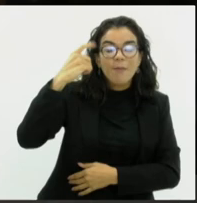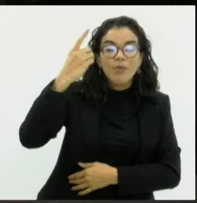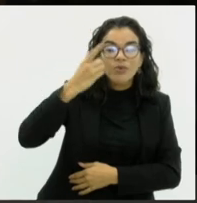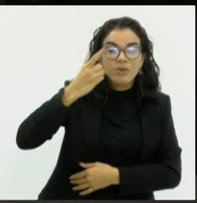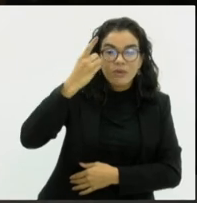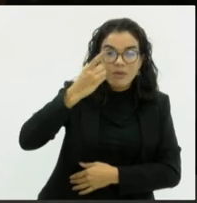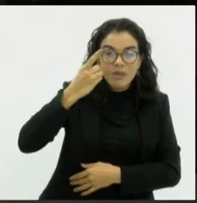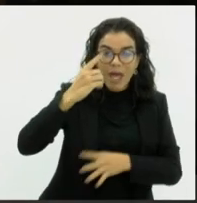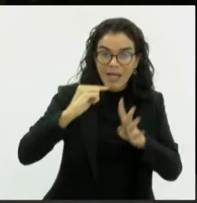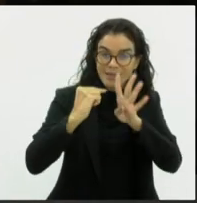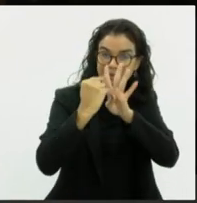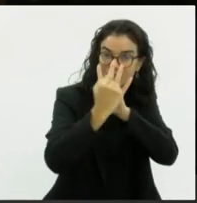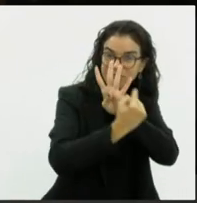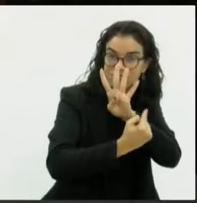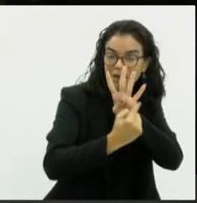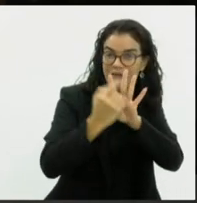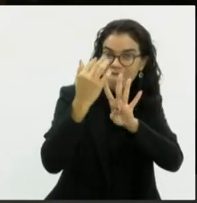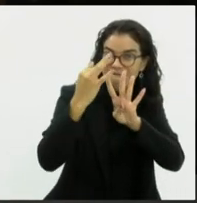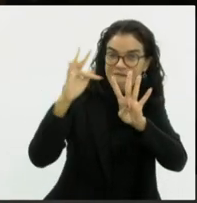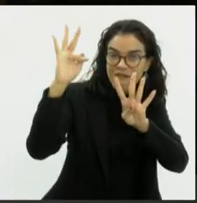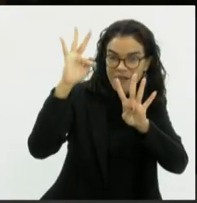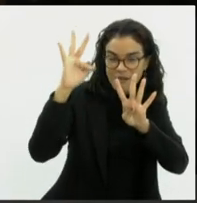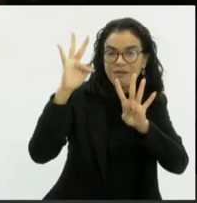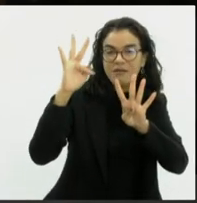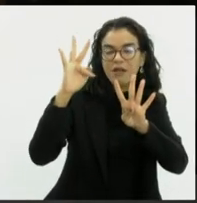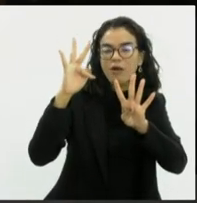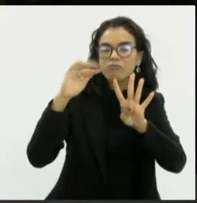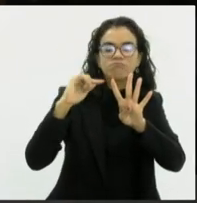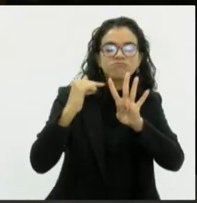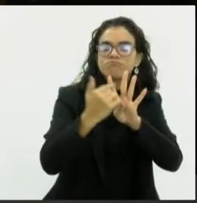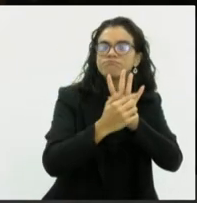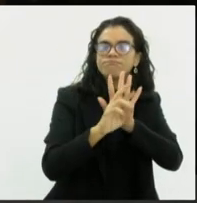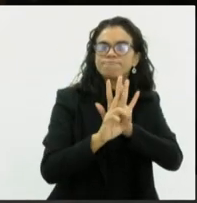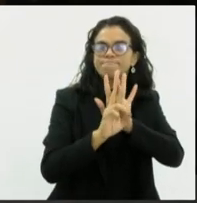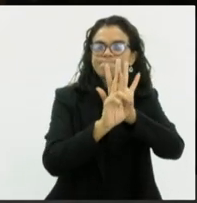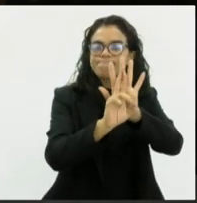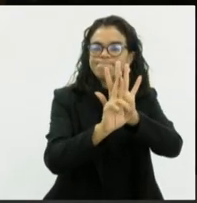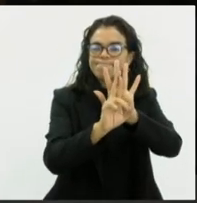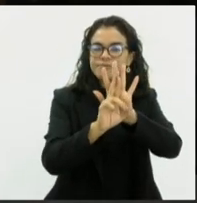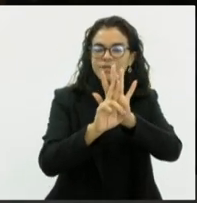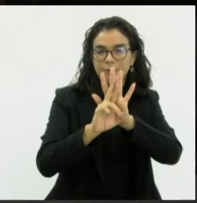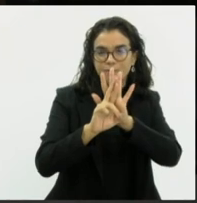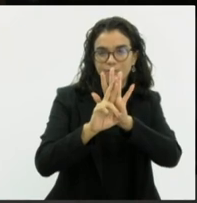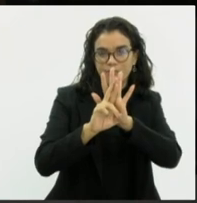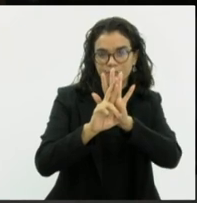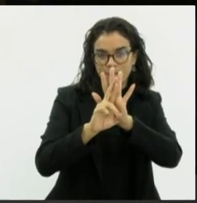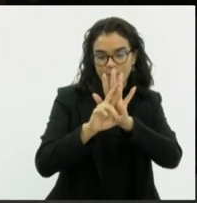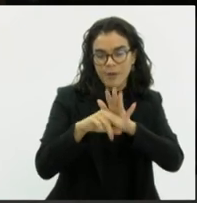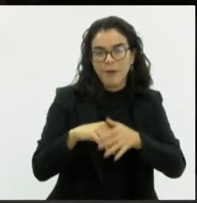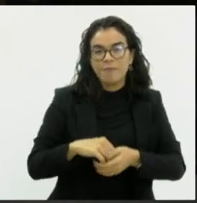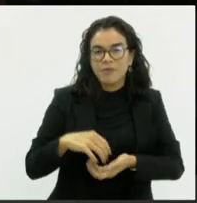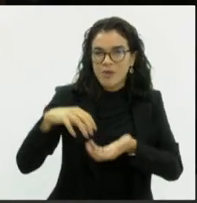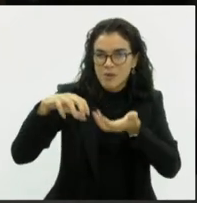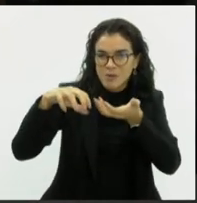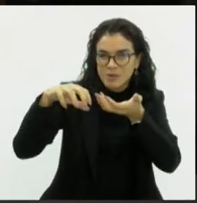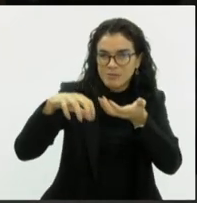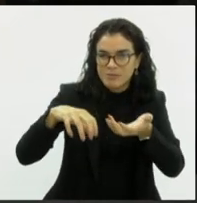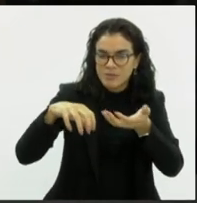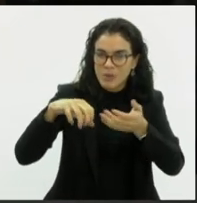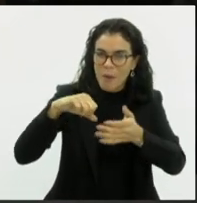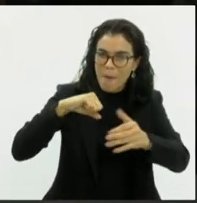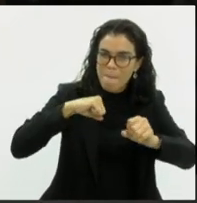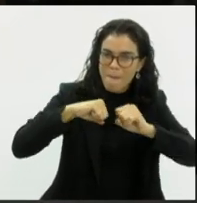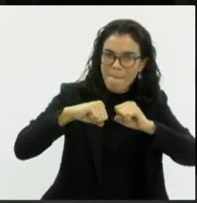como deputadas federais, elas têm sido vozes poderosas no cenário político, lutando por